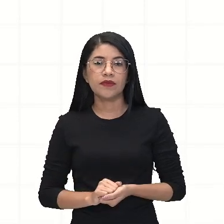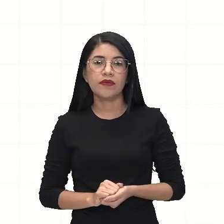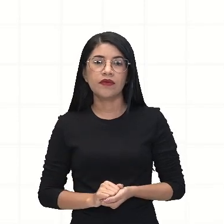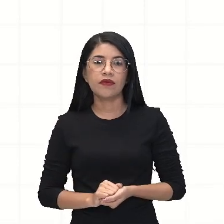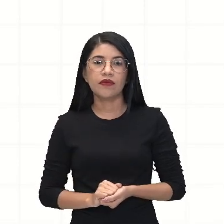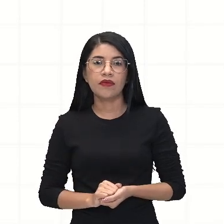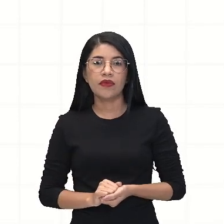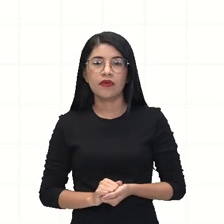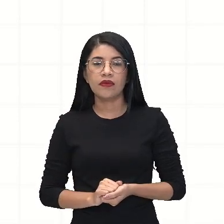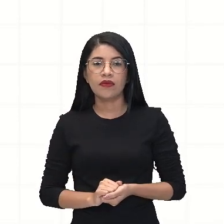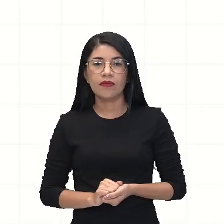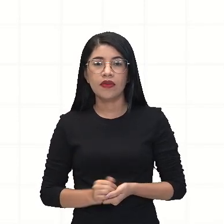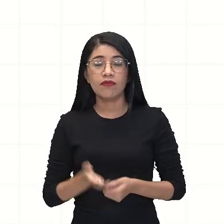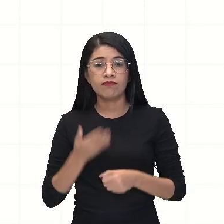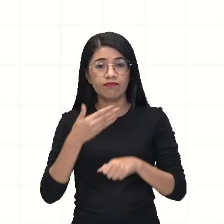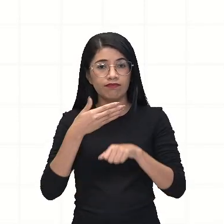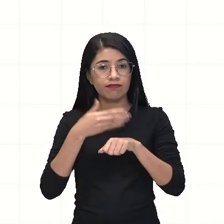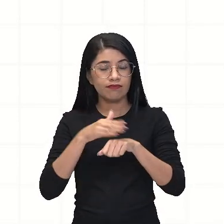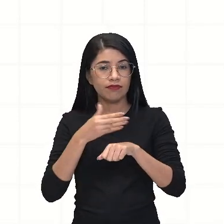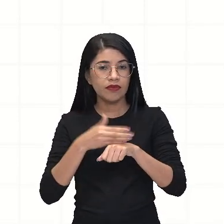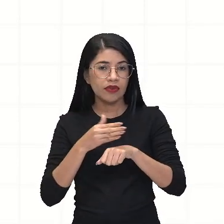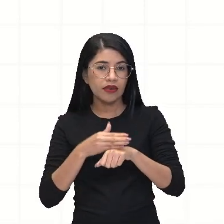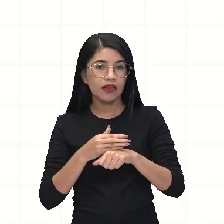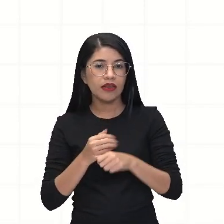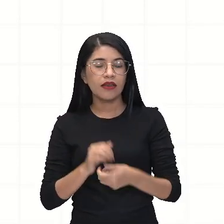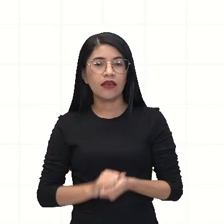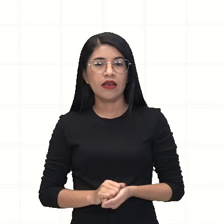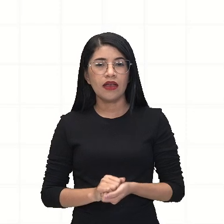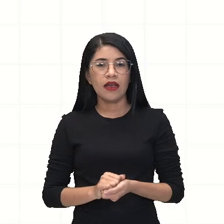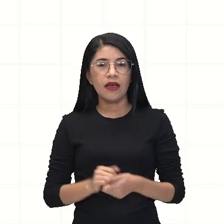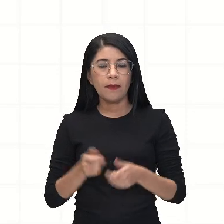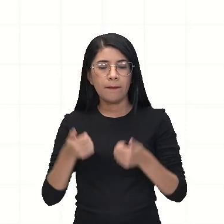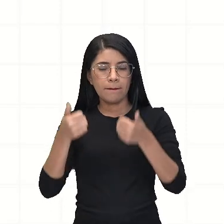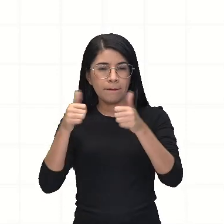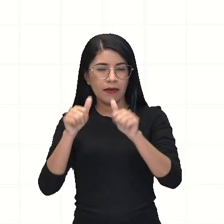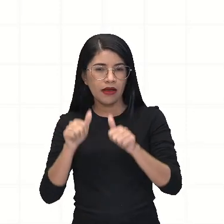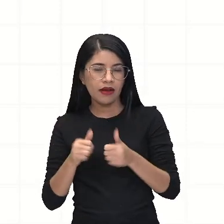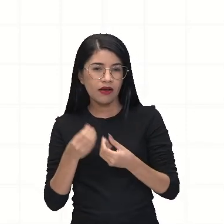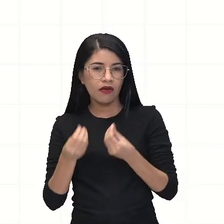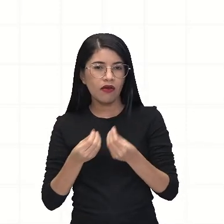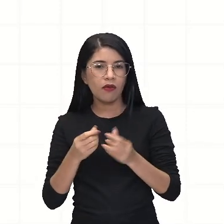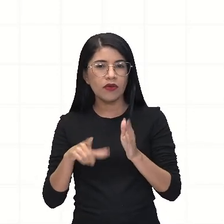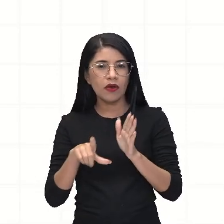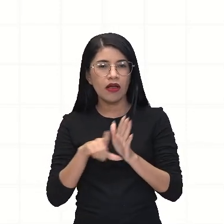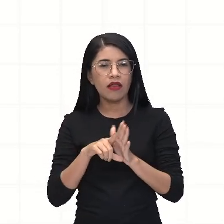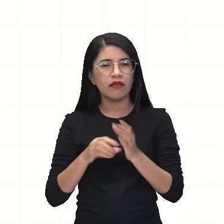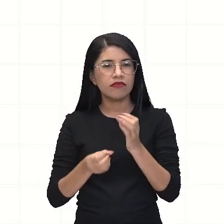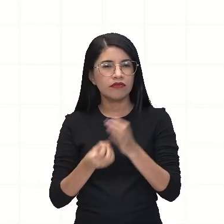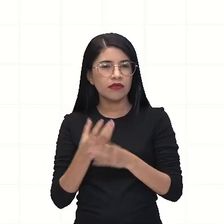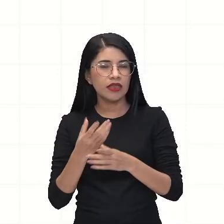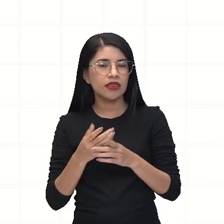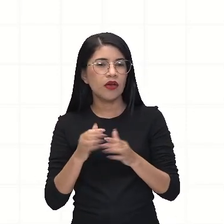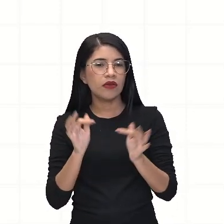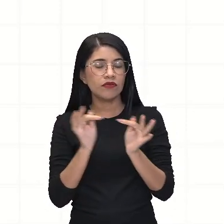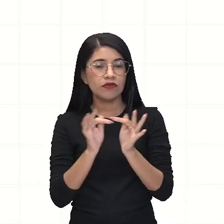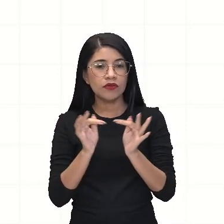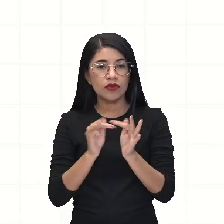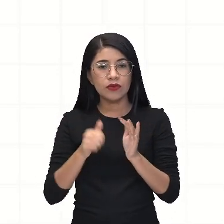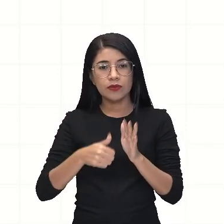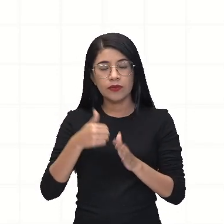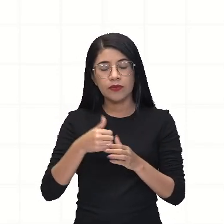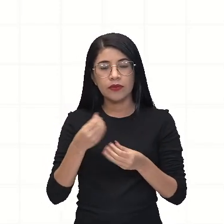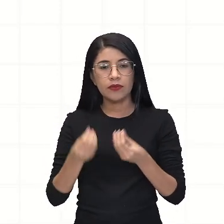aí, vamos praticar, né? Analise as leis de formação de algumas funções do primeiro grau. Então, aí a gente tem